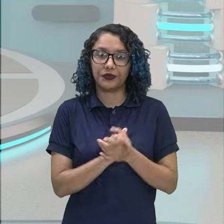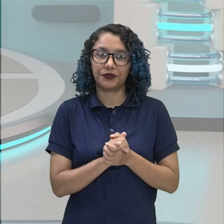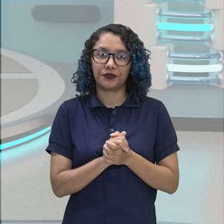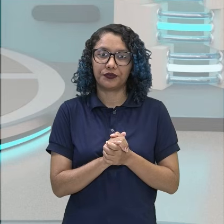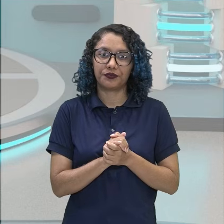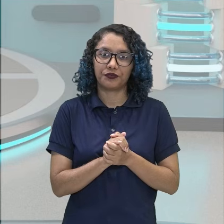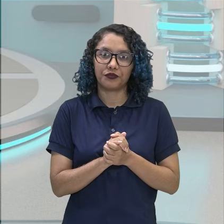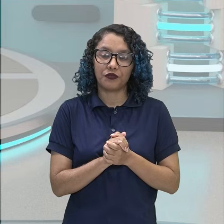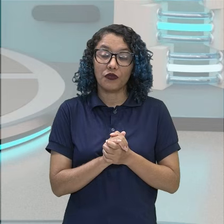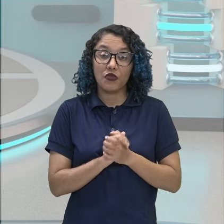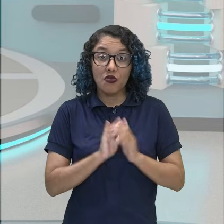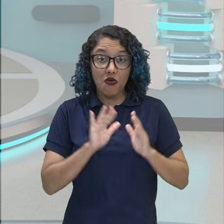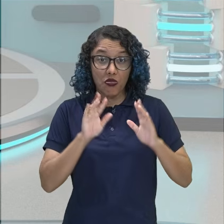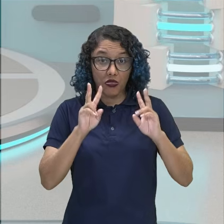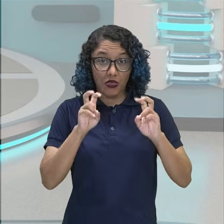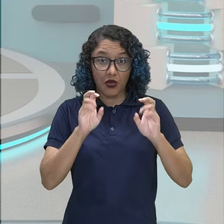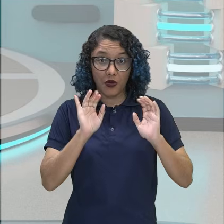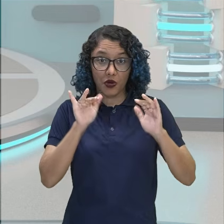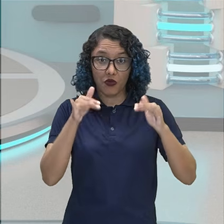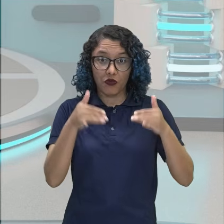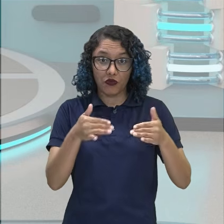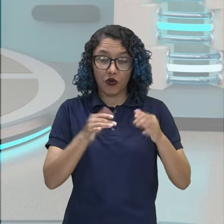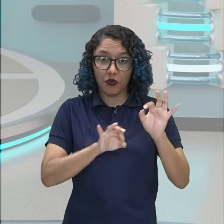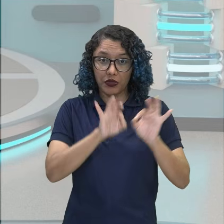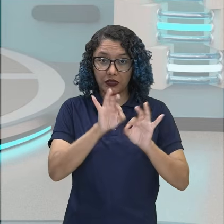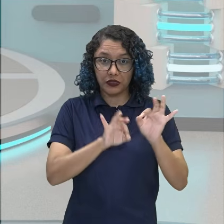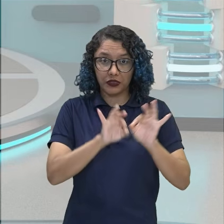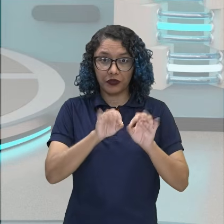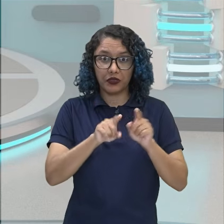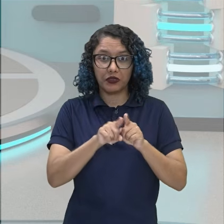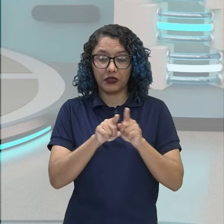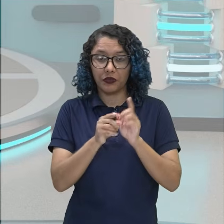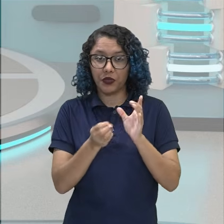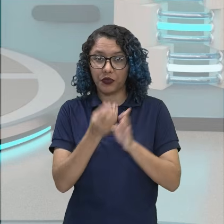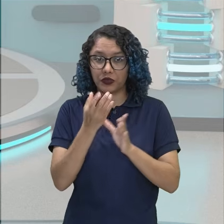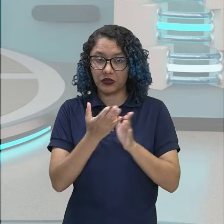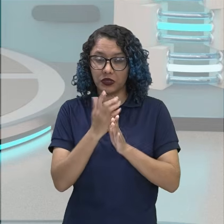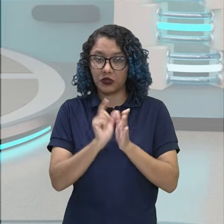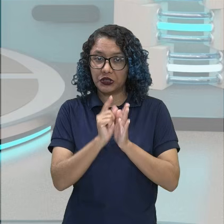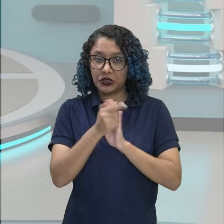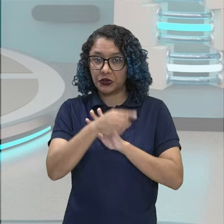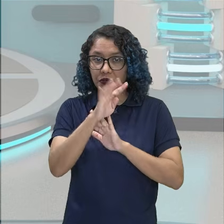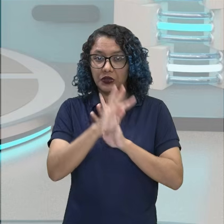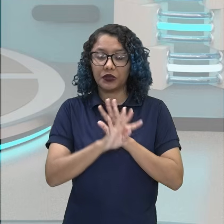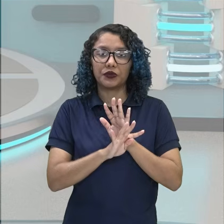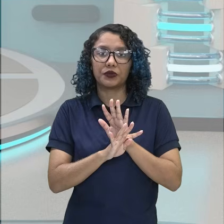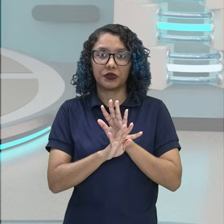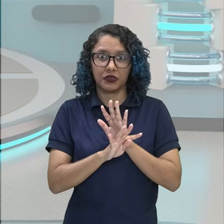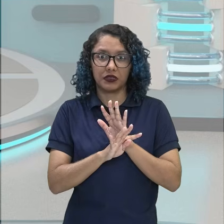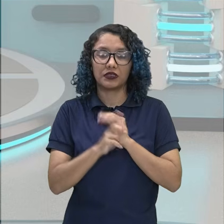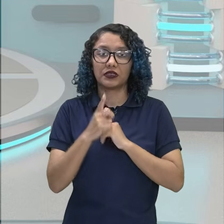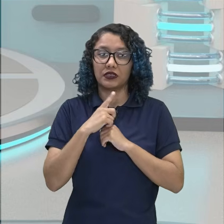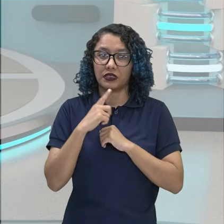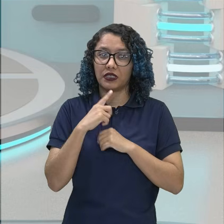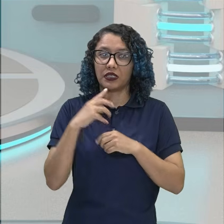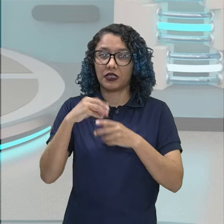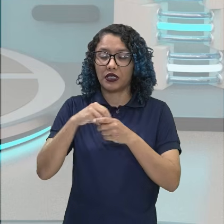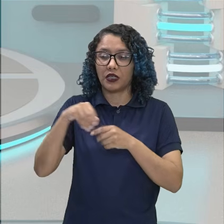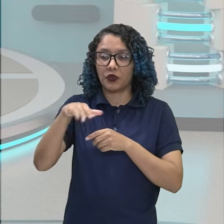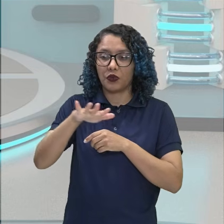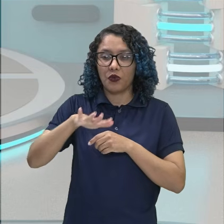do planejamento e da produção de gêneros textuais que estão neste